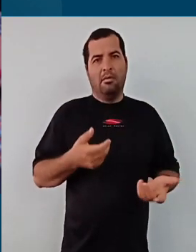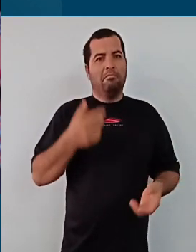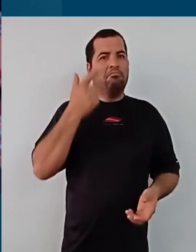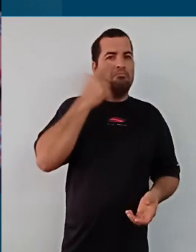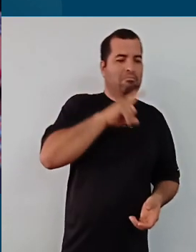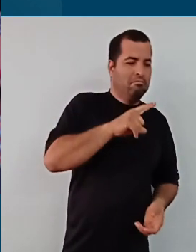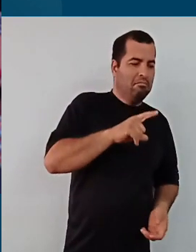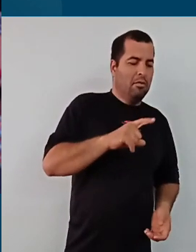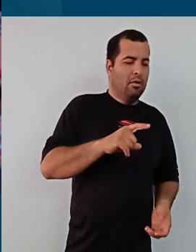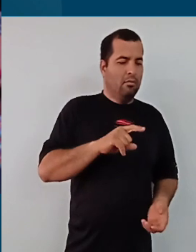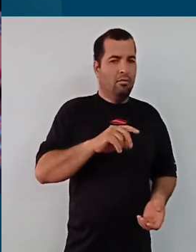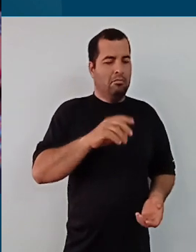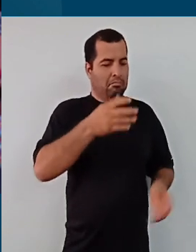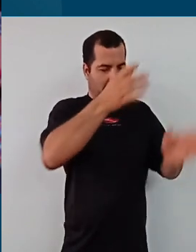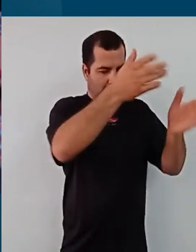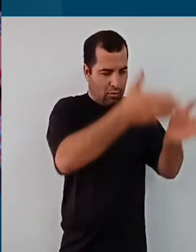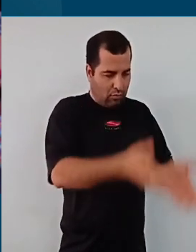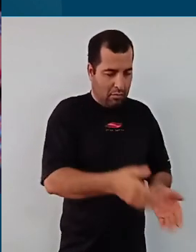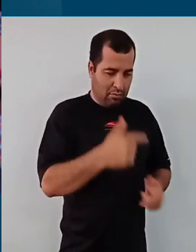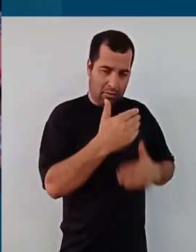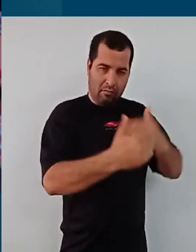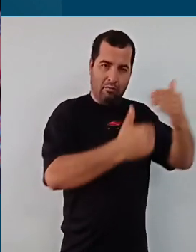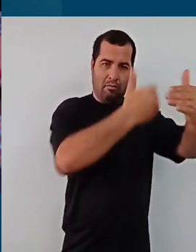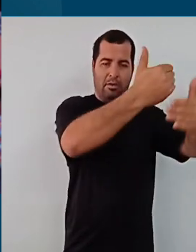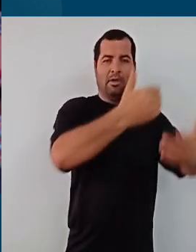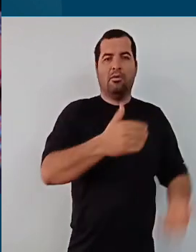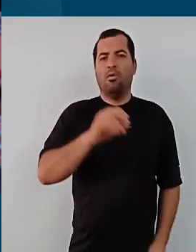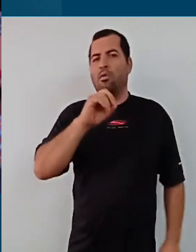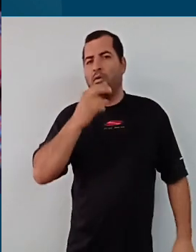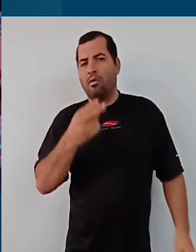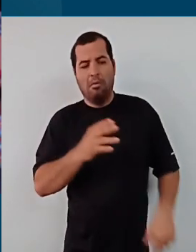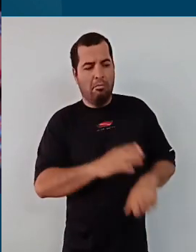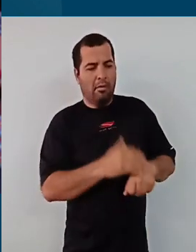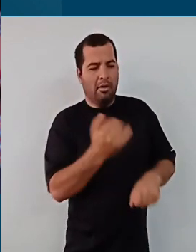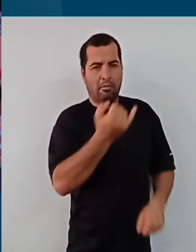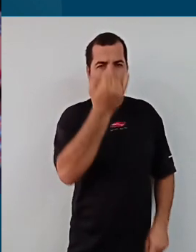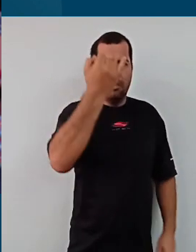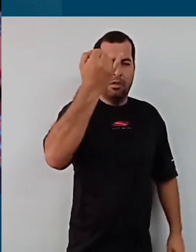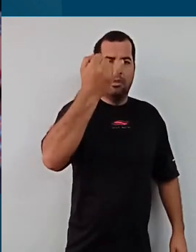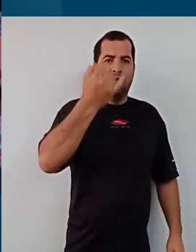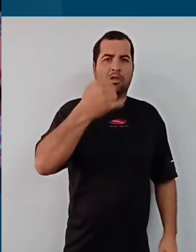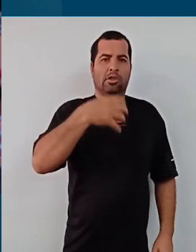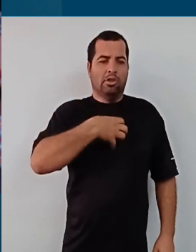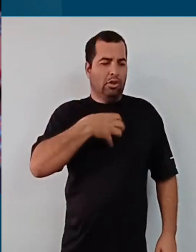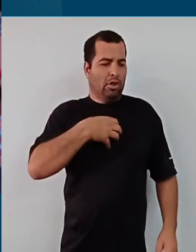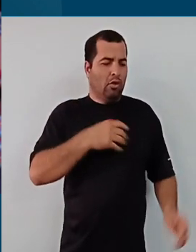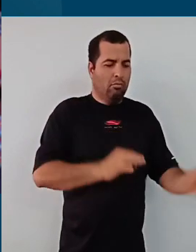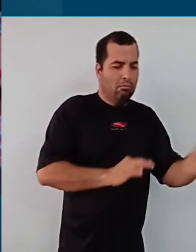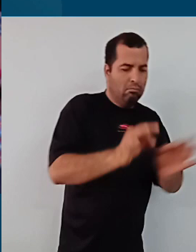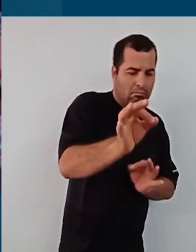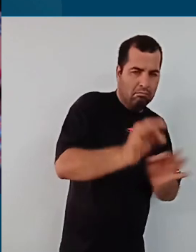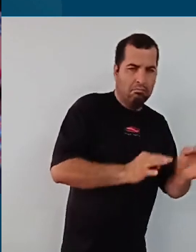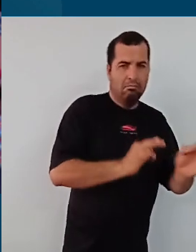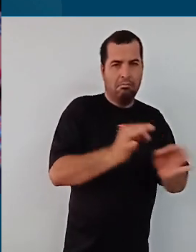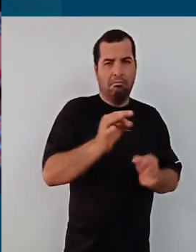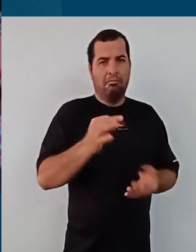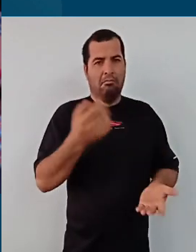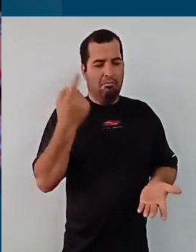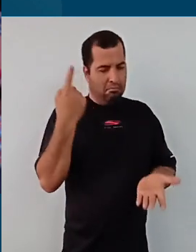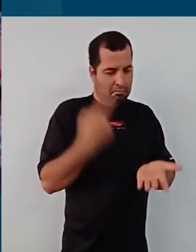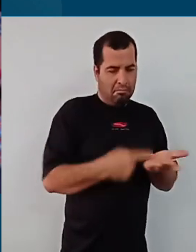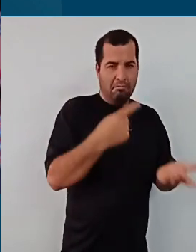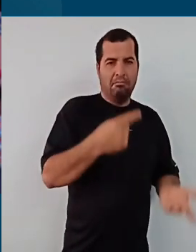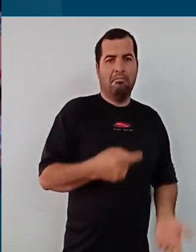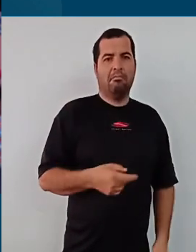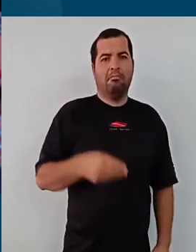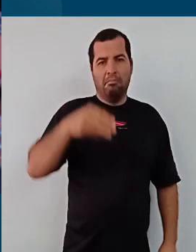desenvolvimento humano, né, que está muito presente, ou privilegiar uma metodologia, né, entre aspas, que virou